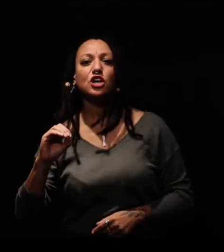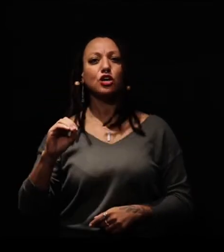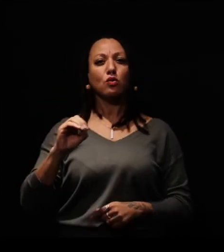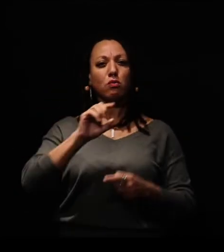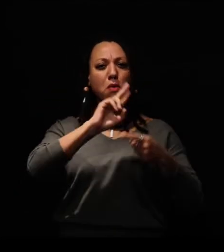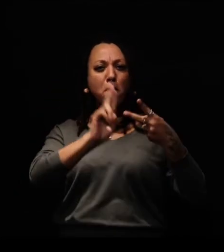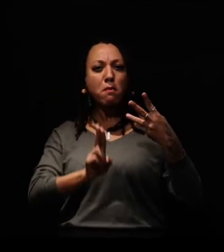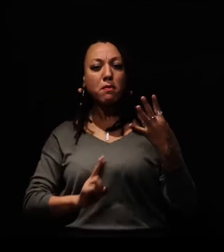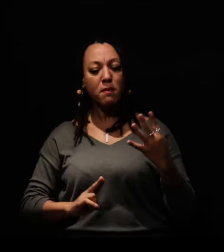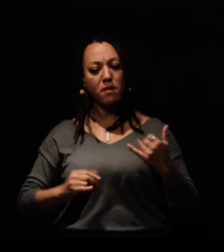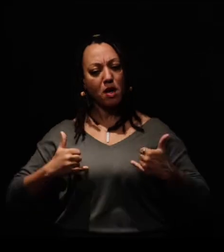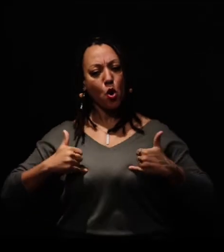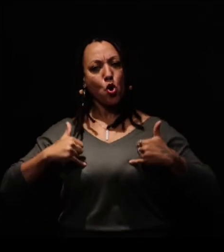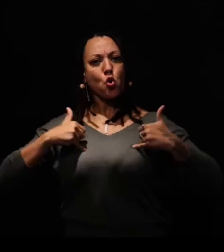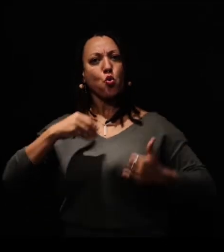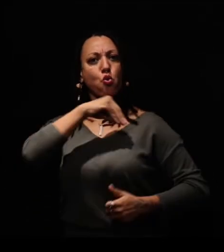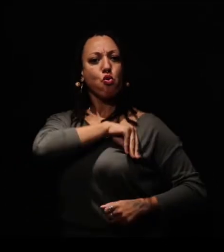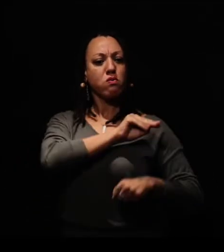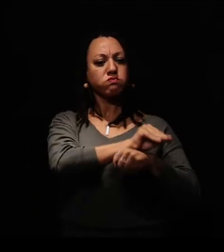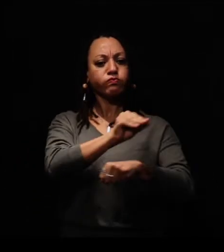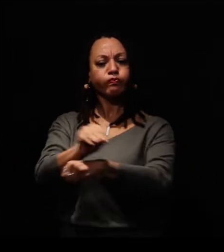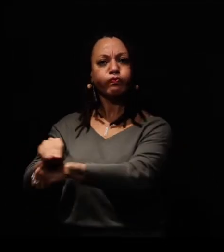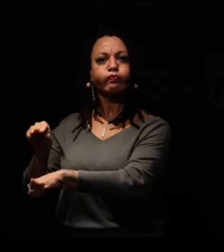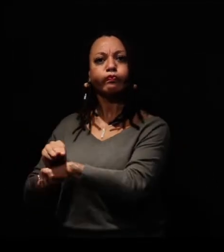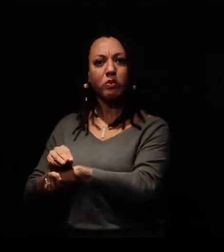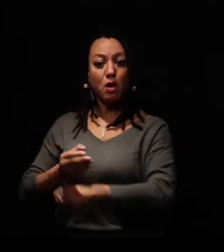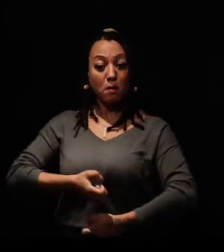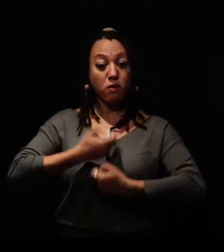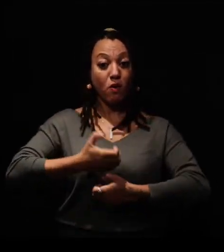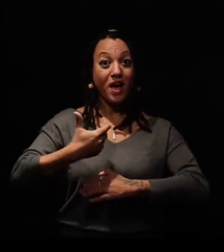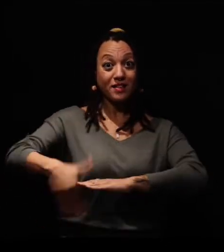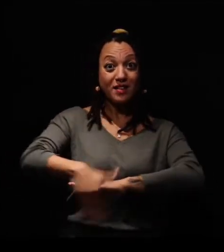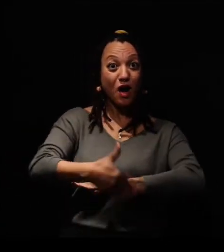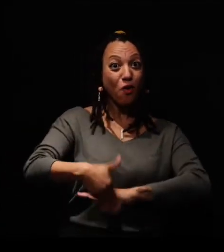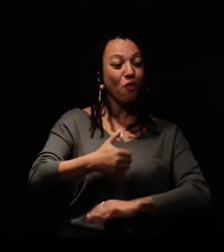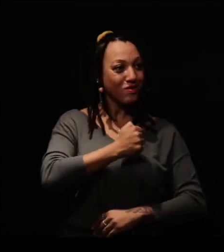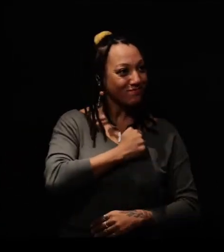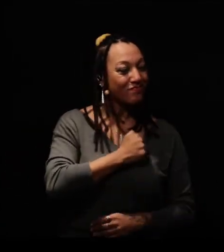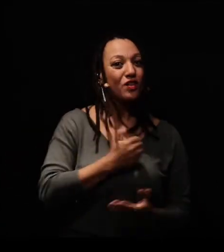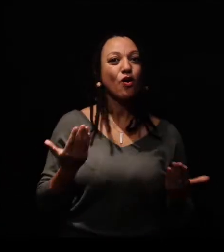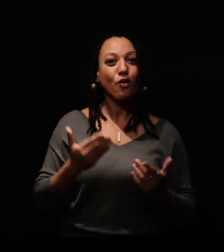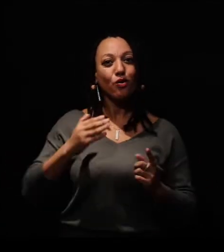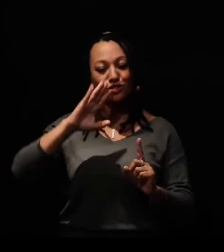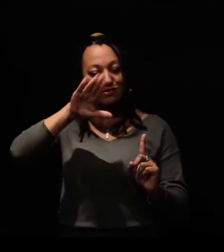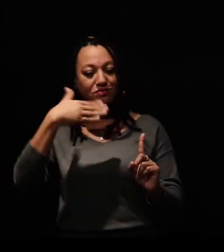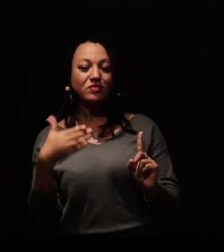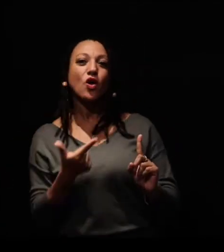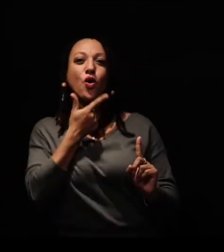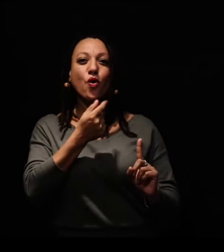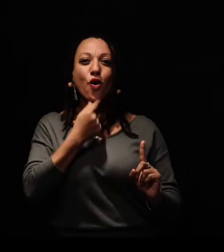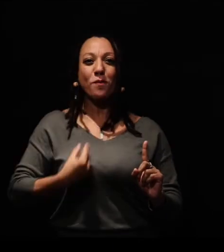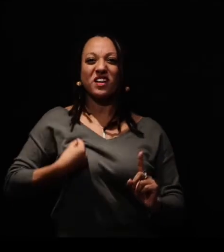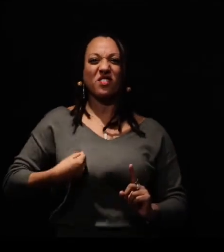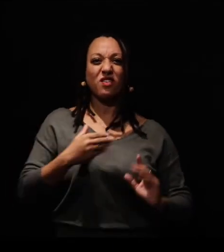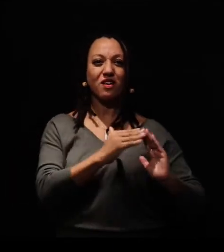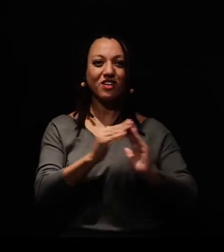Raimundo. Sustentam seus lares cheios de orgulho. Já dei um salve nas crianças poetas da rua. Hoje o meu salve vai pros tiozinhos da